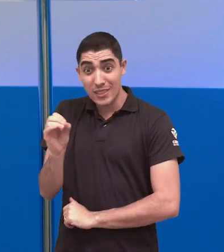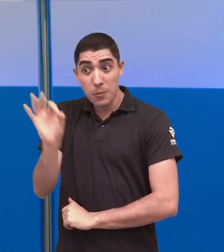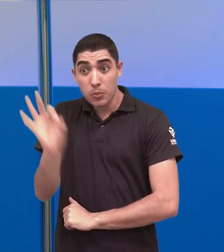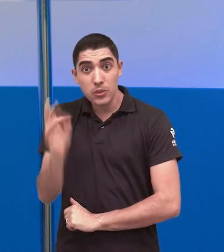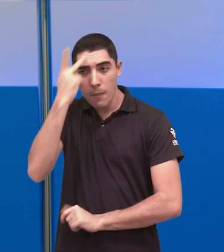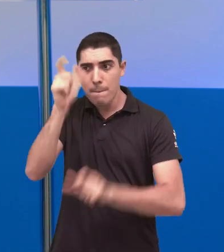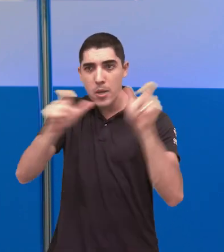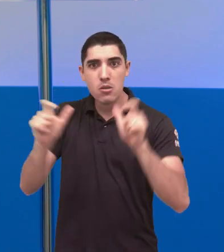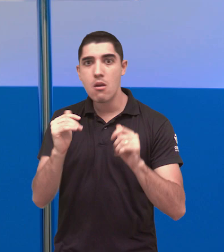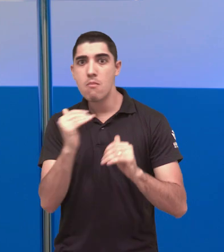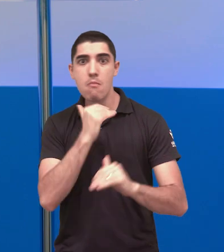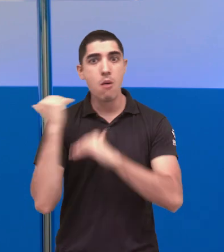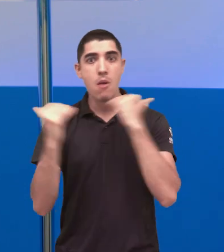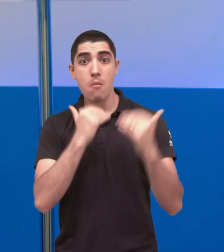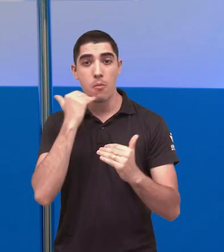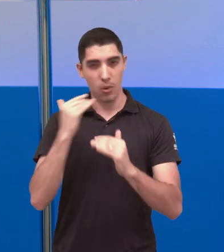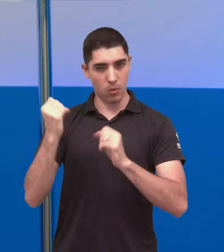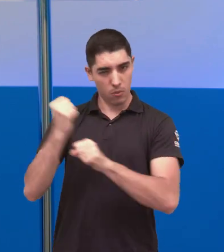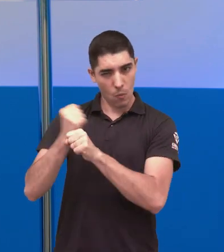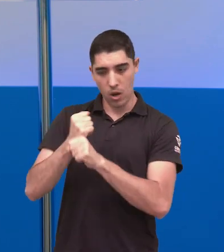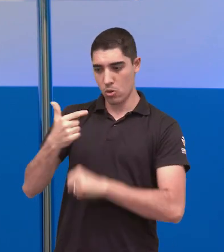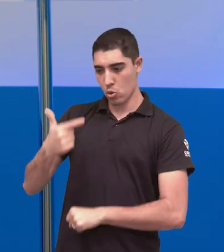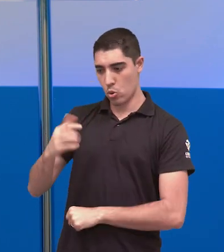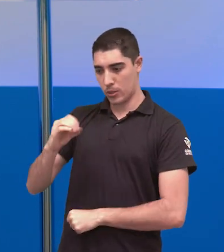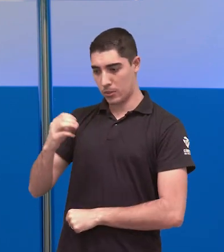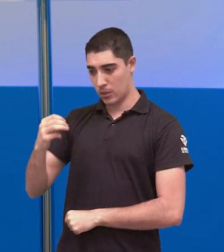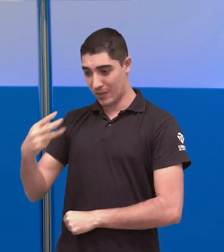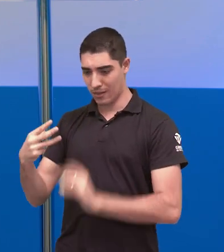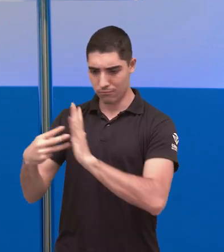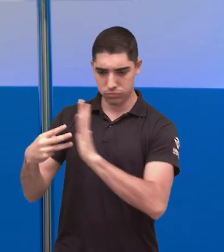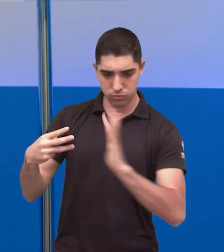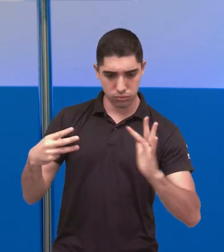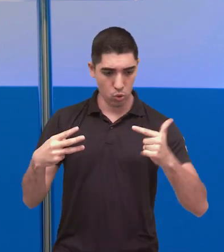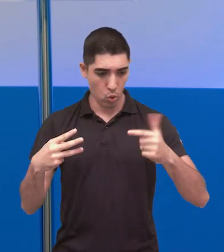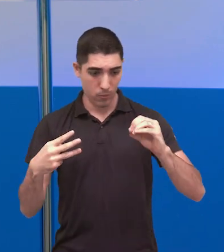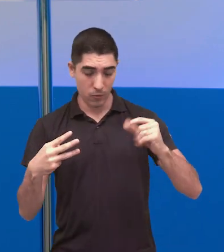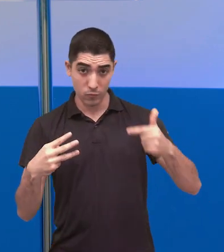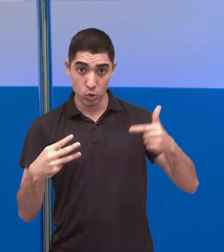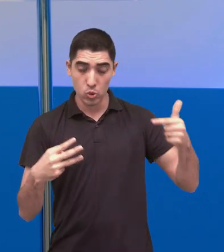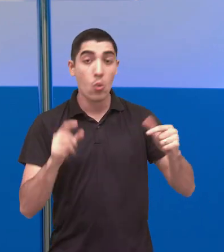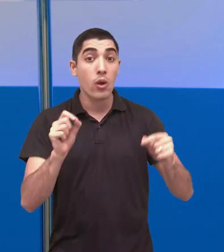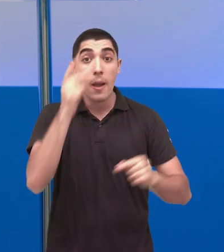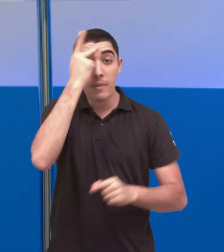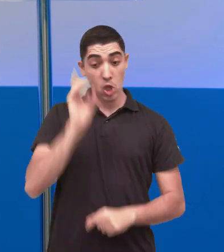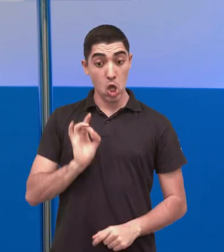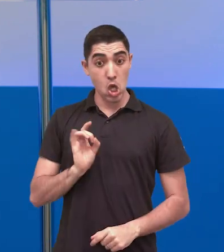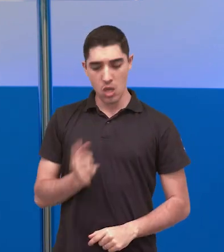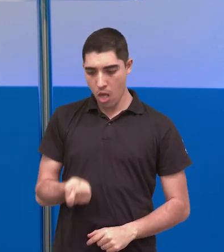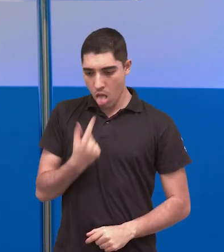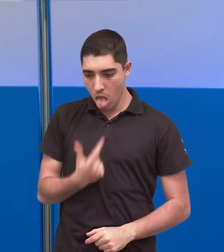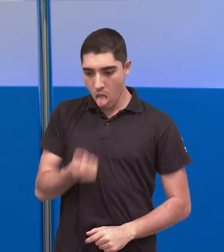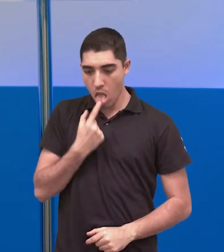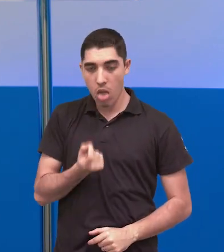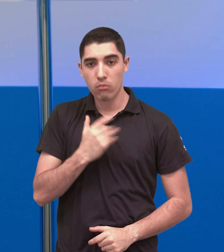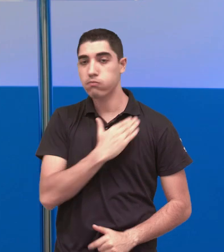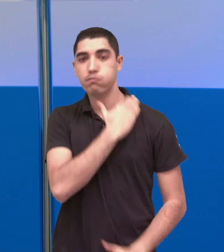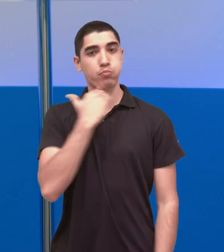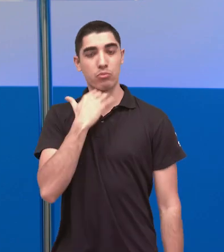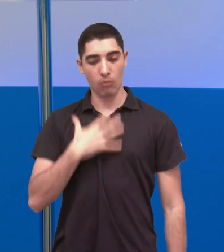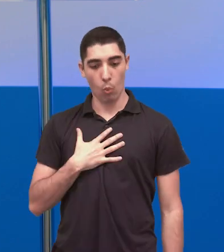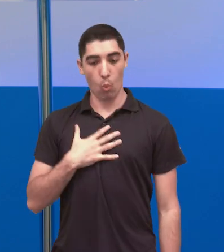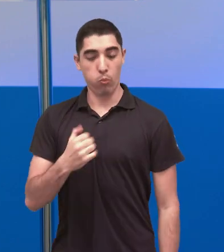de mortes no Brasil entre 2003 e 2022 por autointoxicação